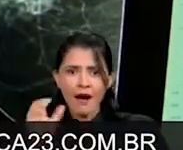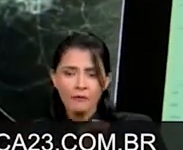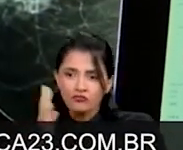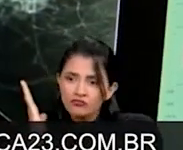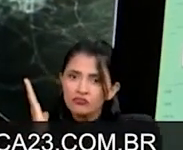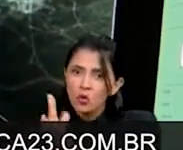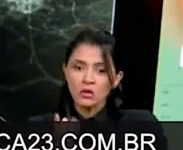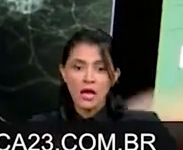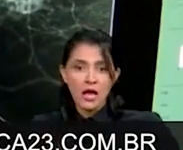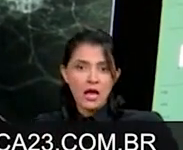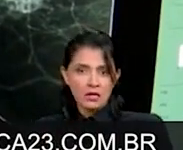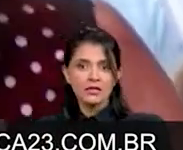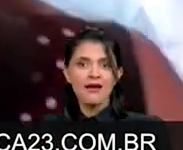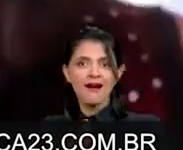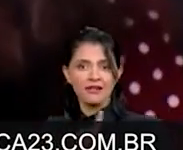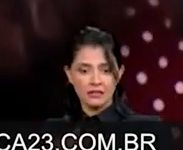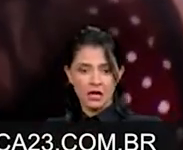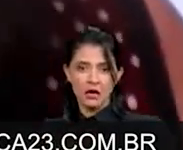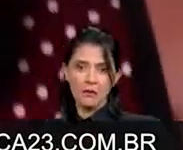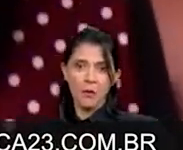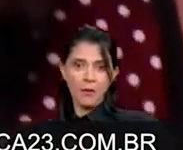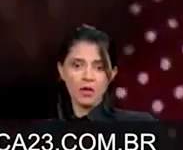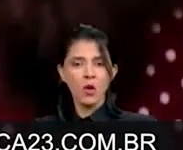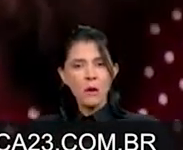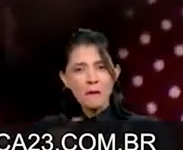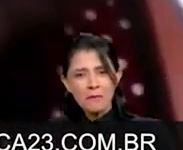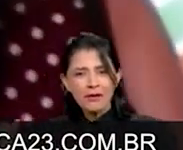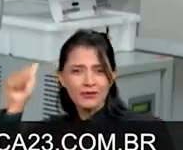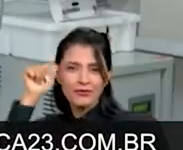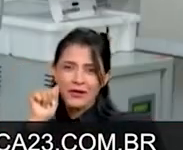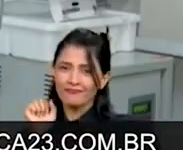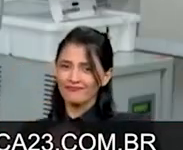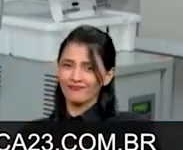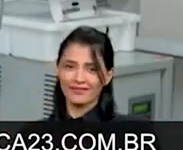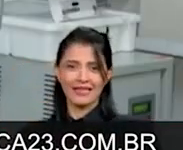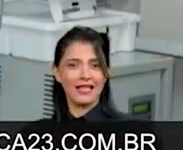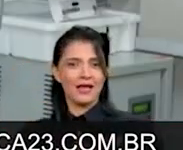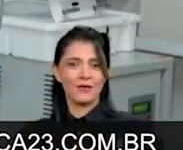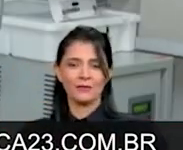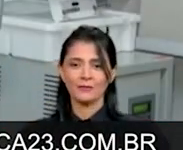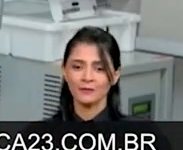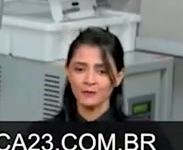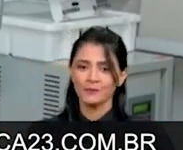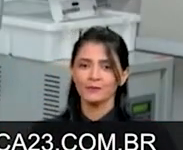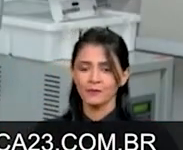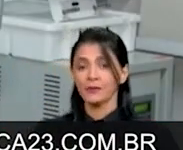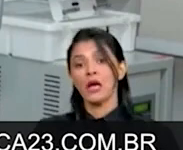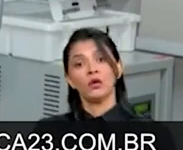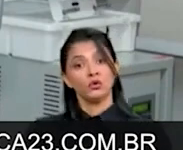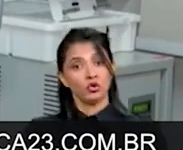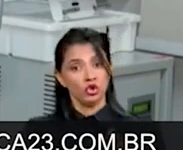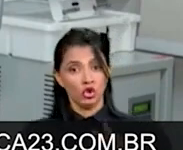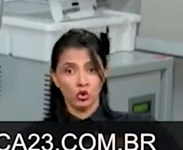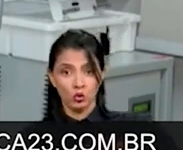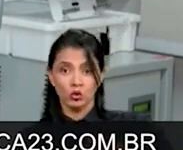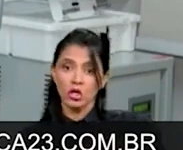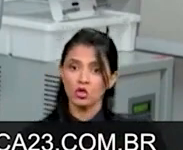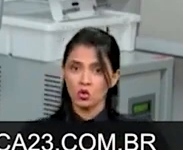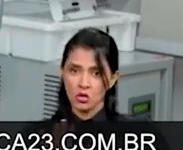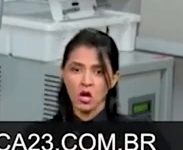câncer precocemente na região, mas as mulheres estão deixando de fazer. Segundo o Instituto Nacional de Câncer,